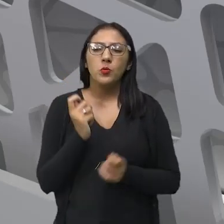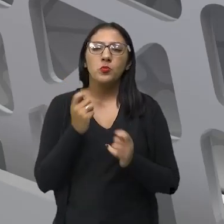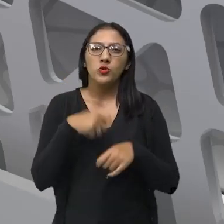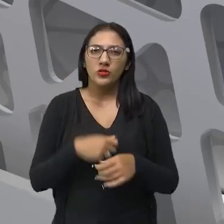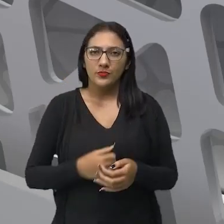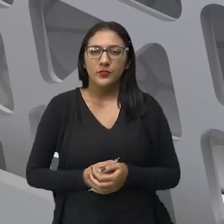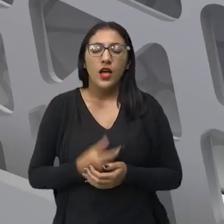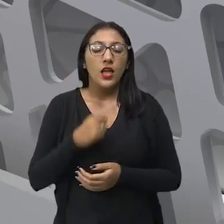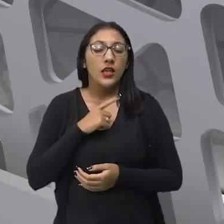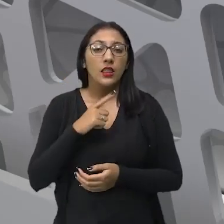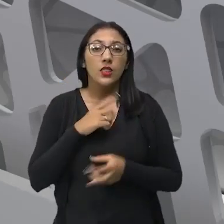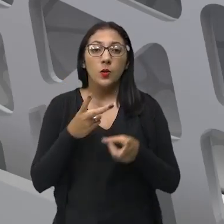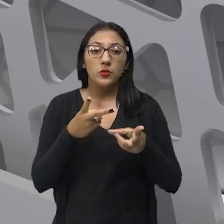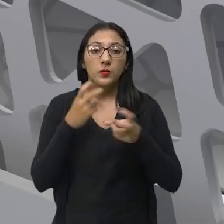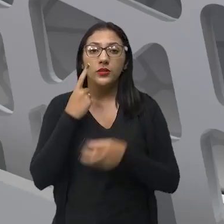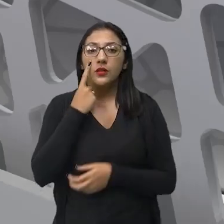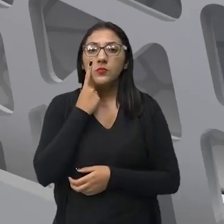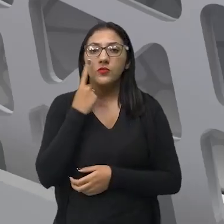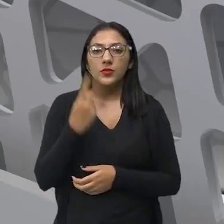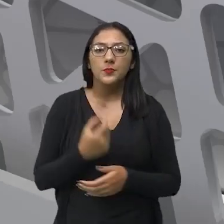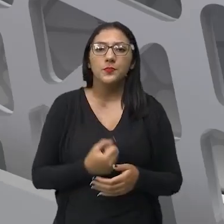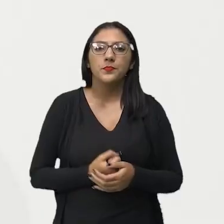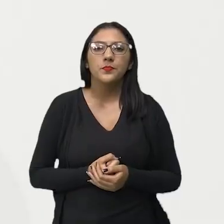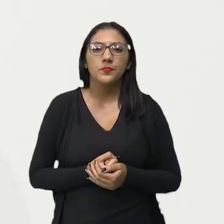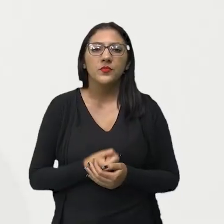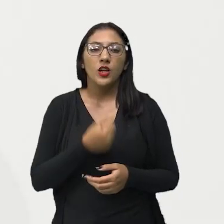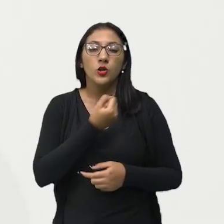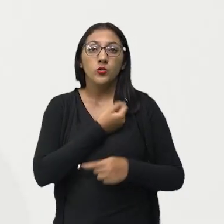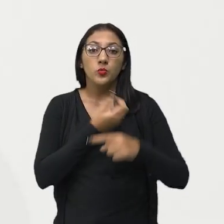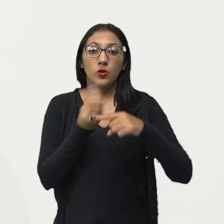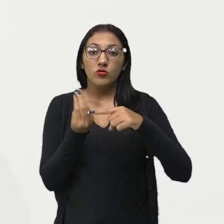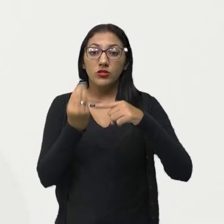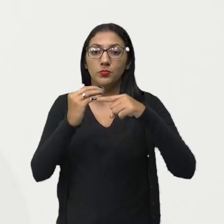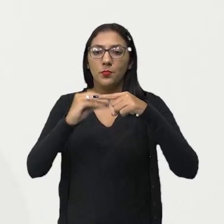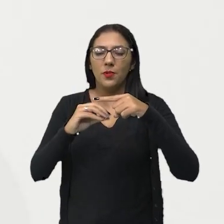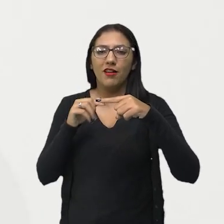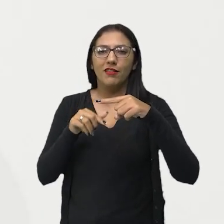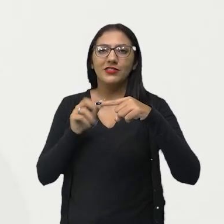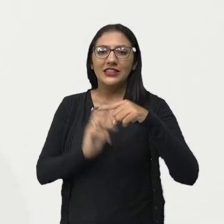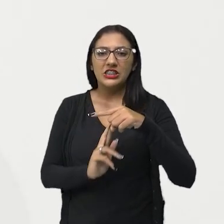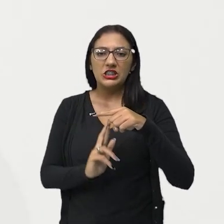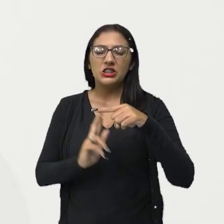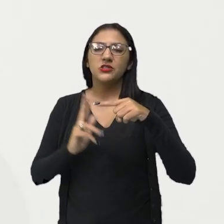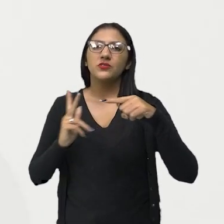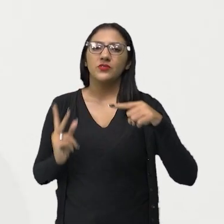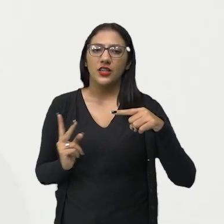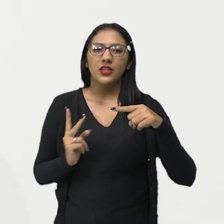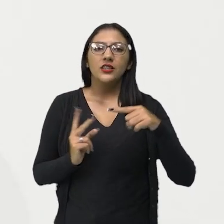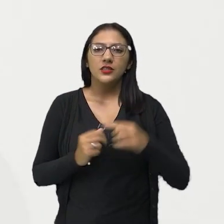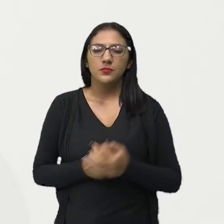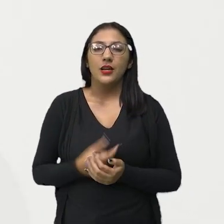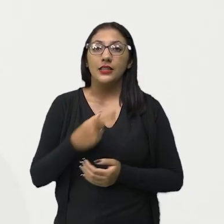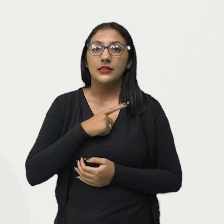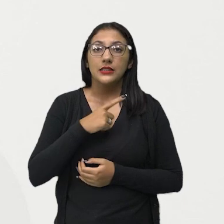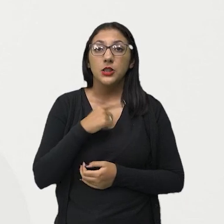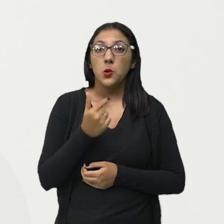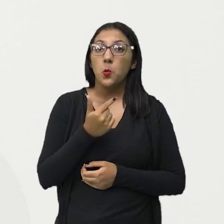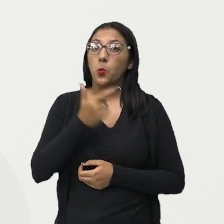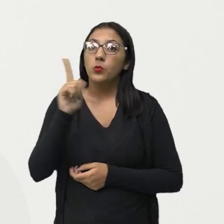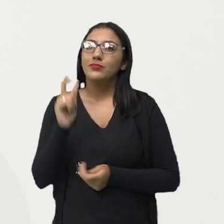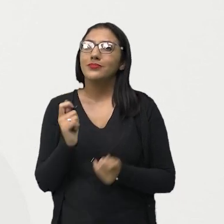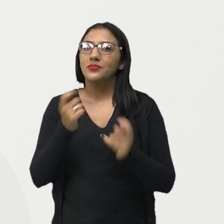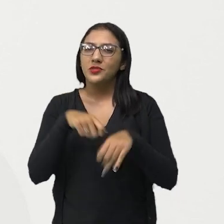é justamente quando nós temos aí, ó, os denominadores diferentes, tá? E aí nós temos um outro procedimento para